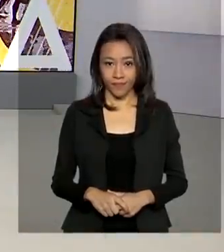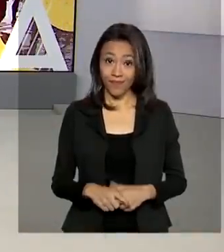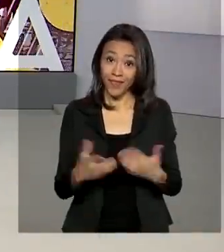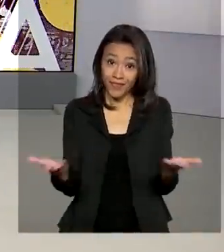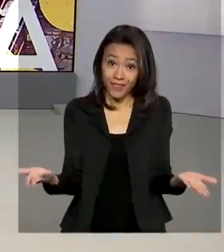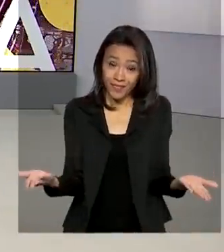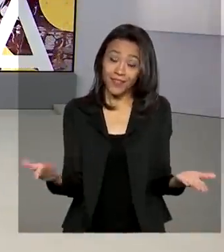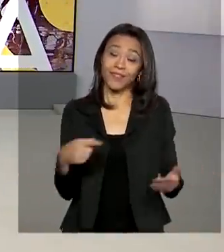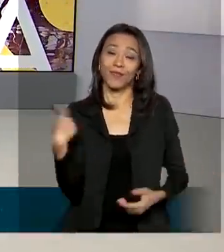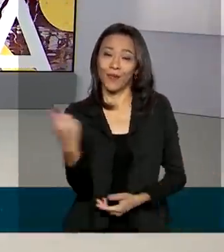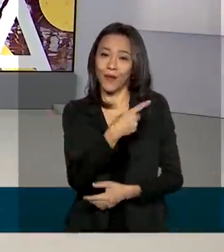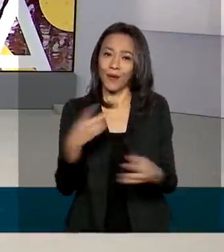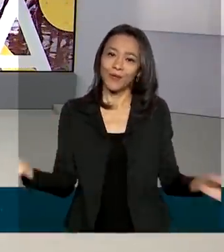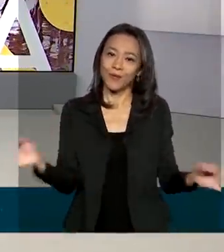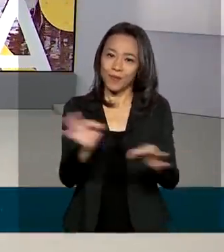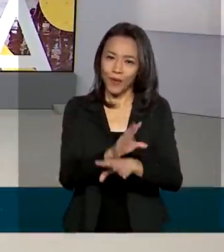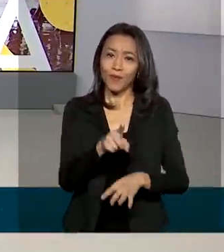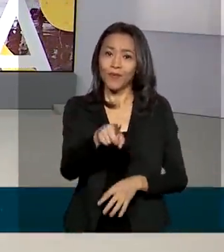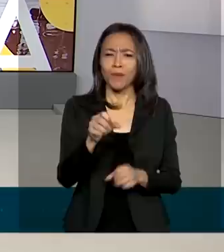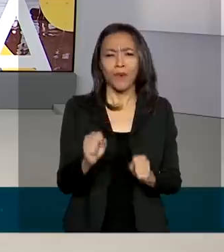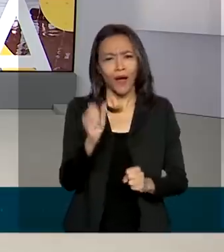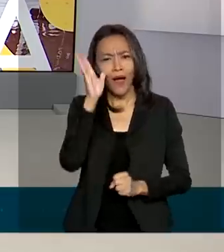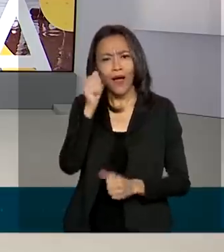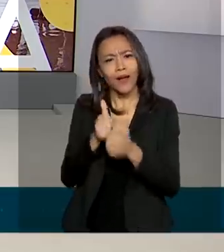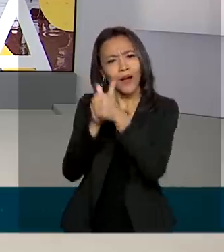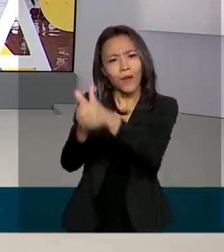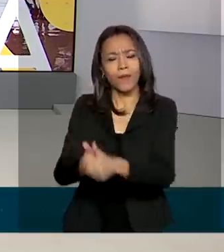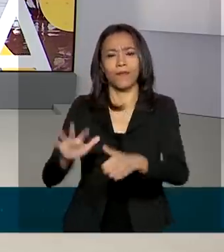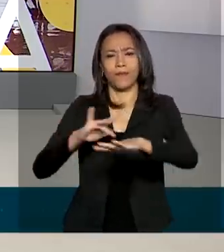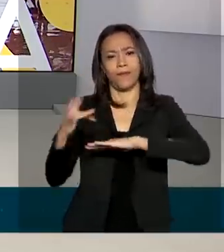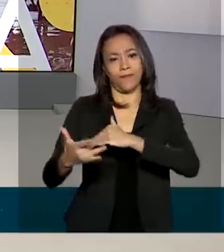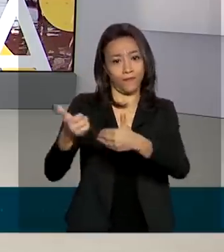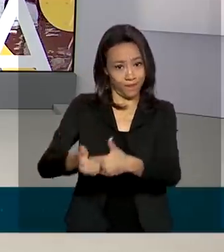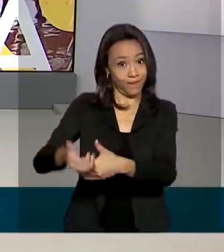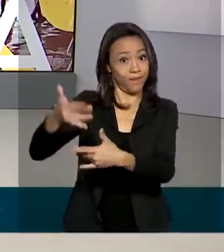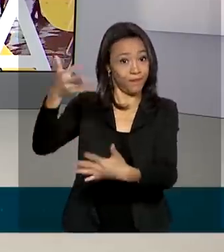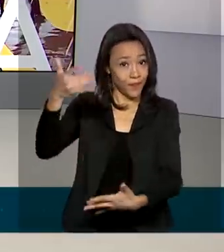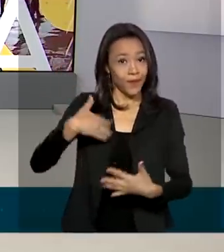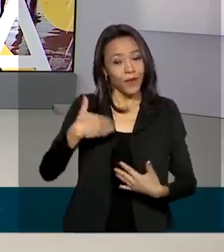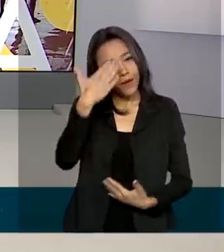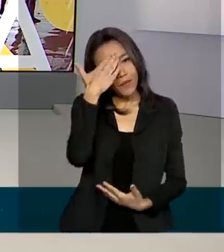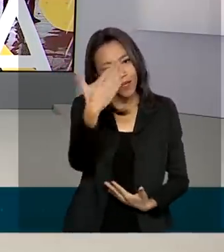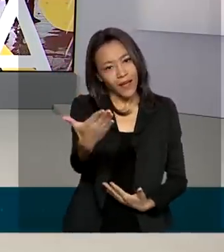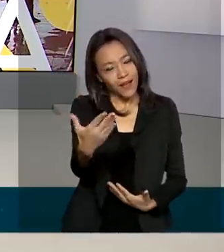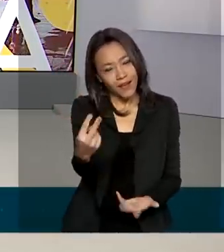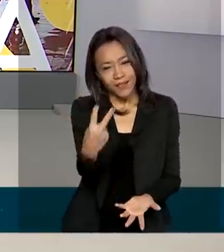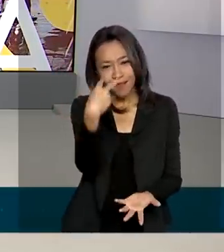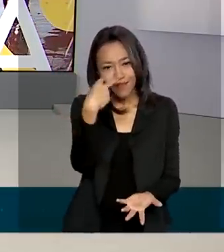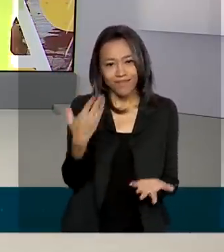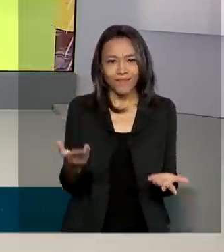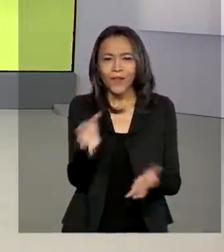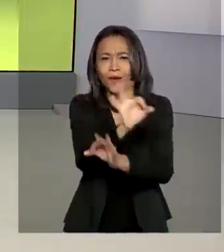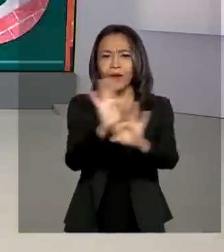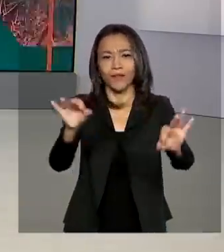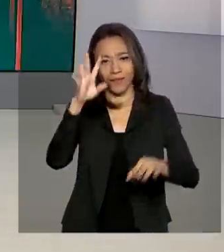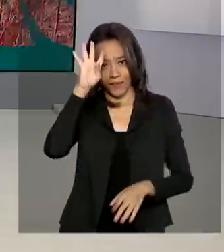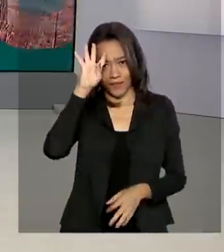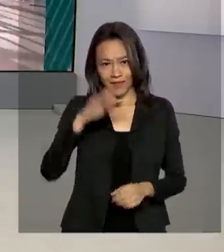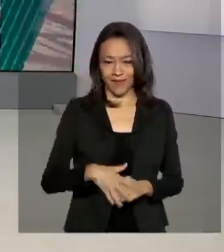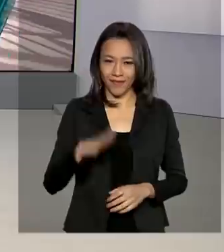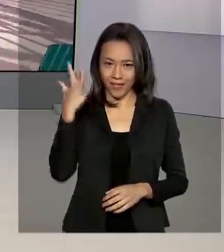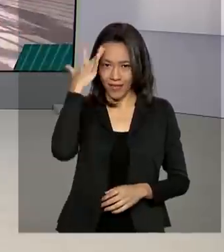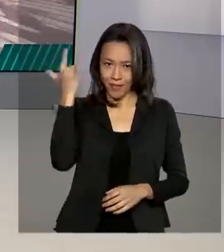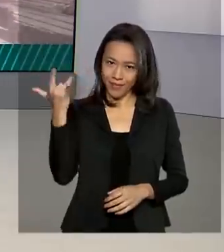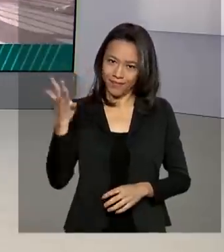e é isso o brasil em dia termina aqui você pode nos acompanhar também pelas redes sociais obrigada pelos urgência ótima quarta-feira